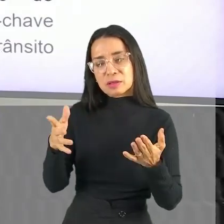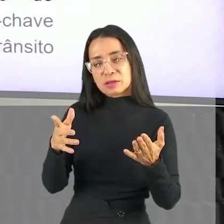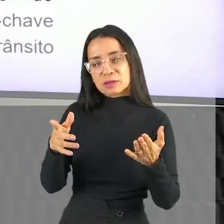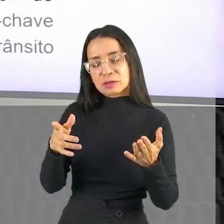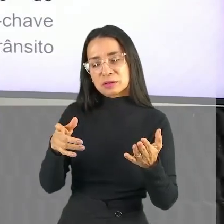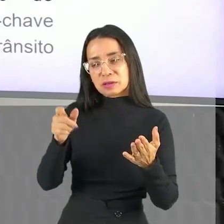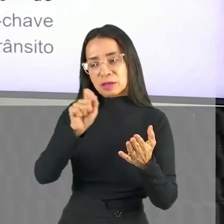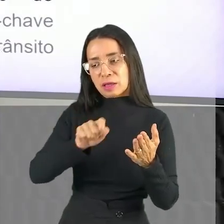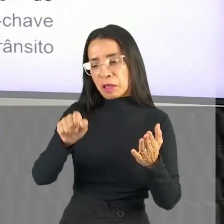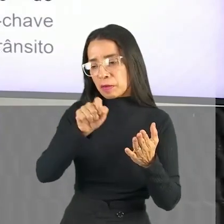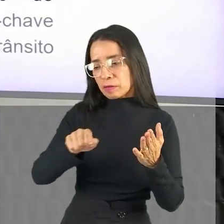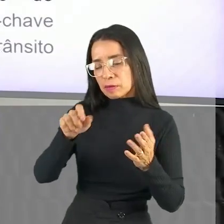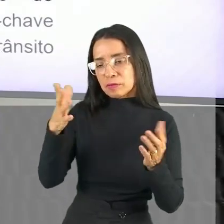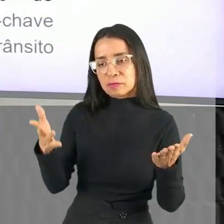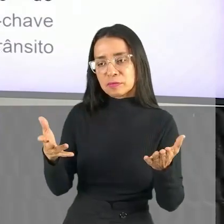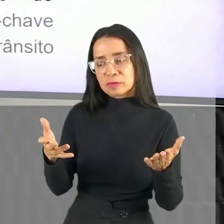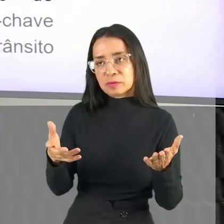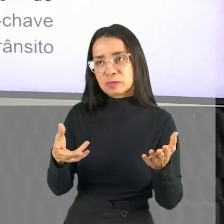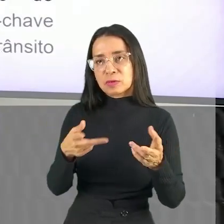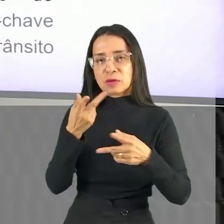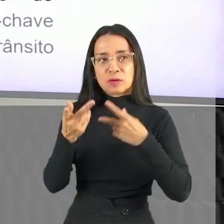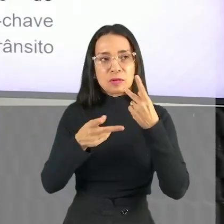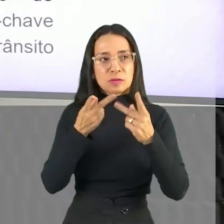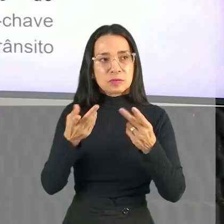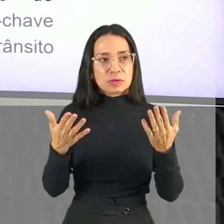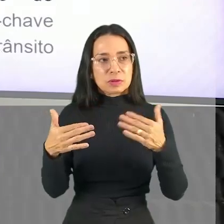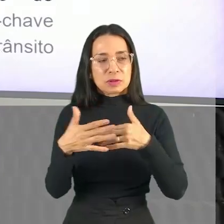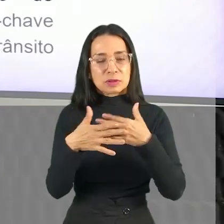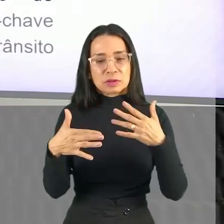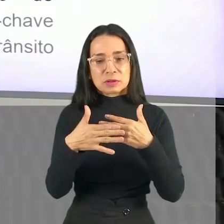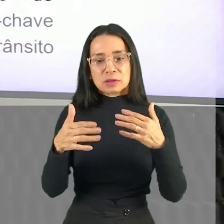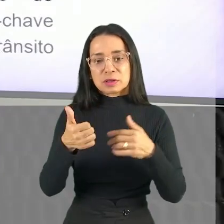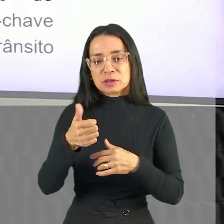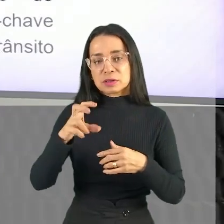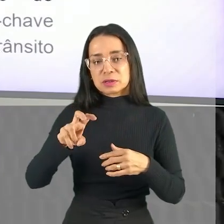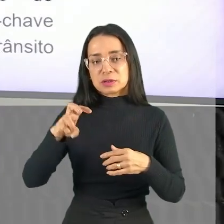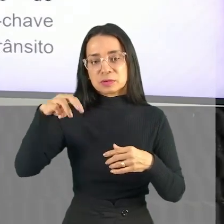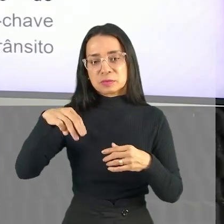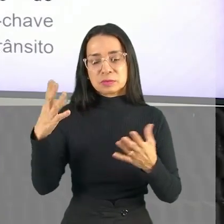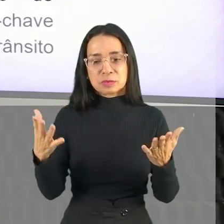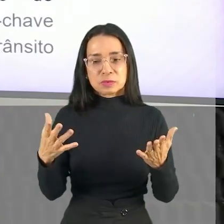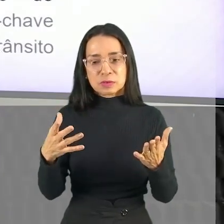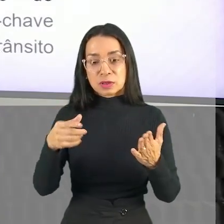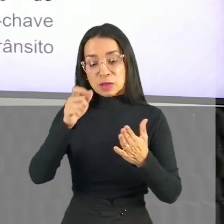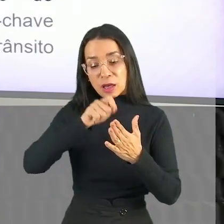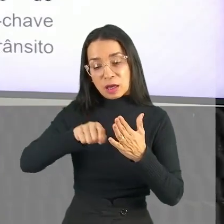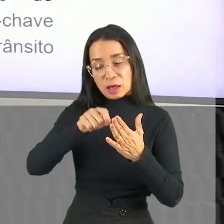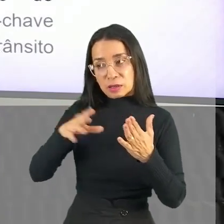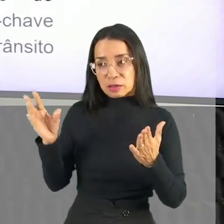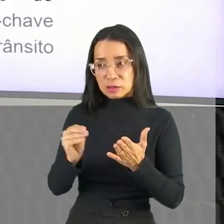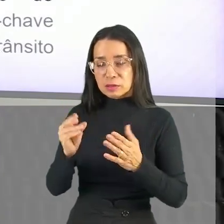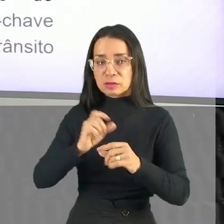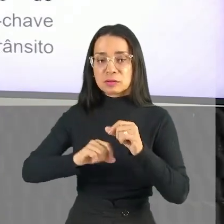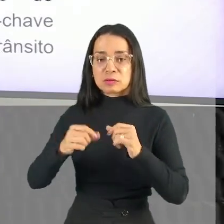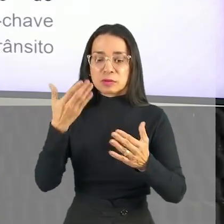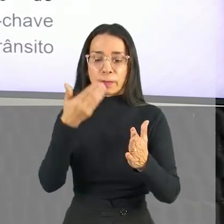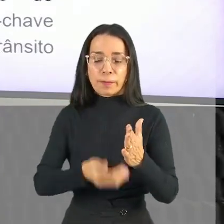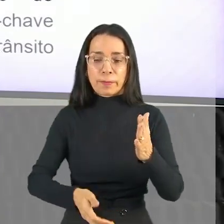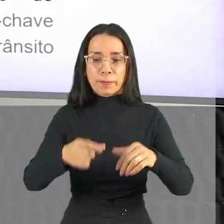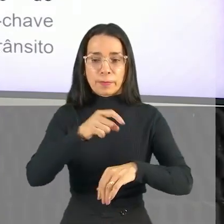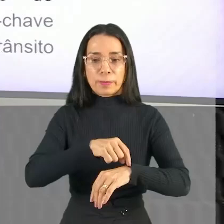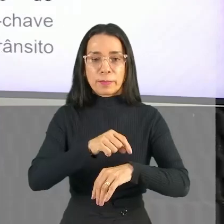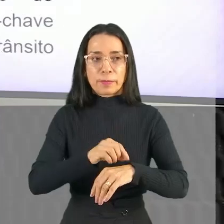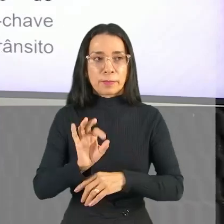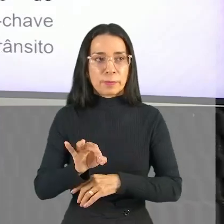falei agora da cidade de 15 minutos, seria uma coisa que eu ia me lembrar lá na hora. Então, eu já anoto isso para que eu não perca no momento exato e no